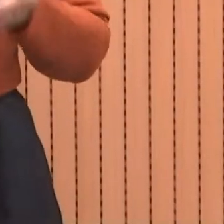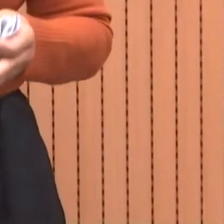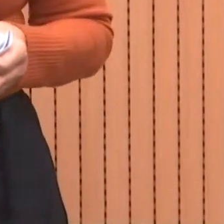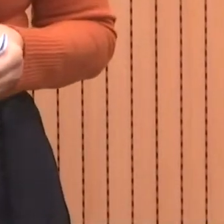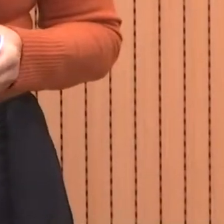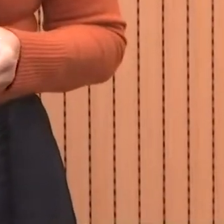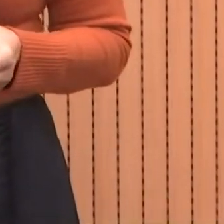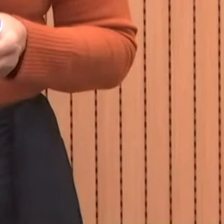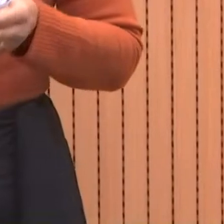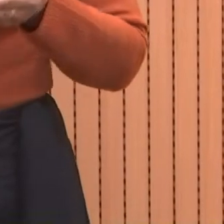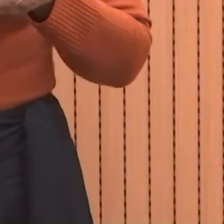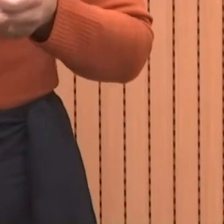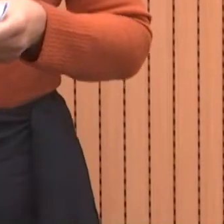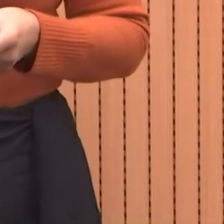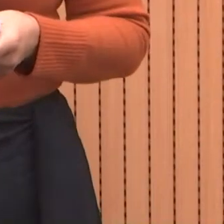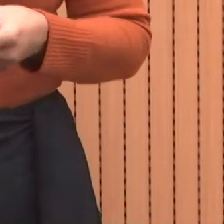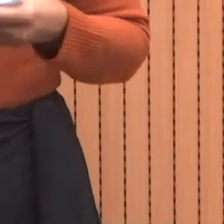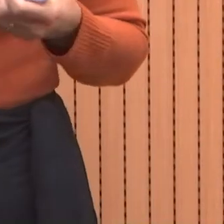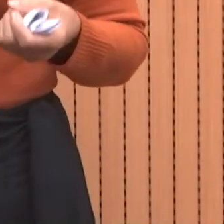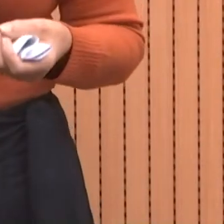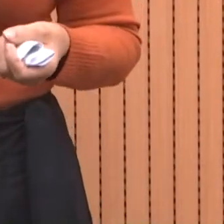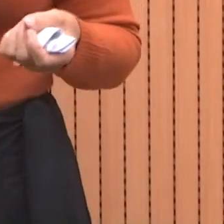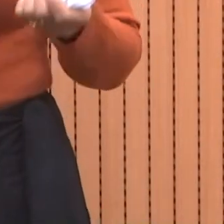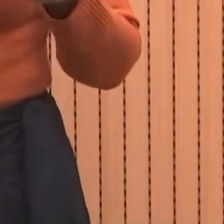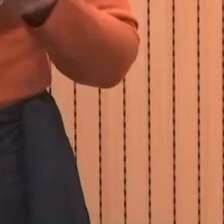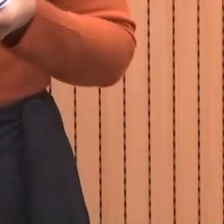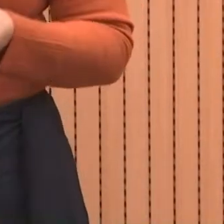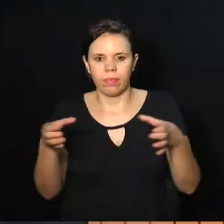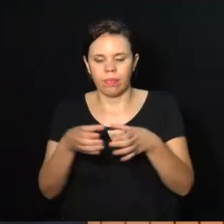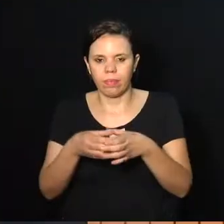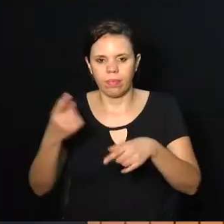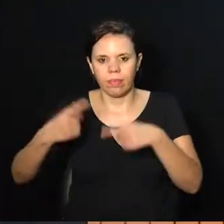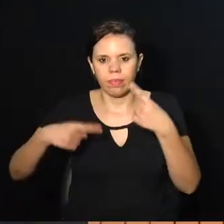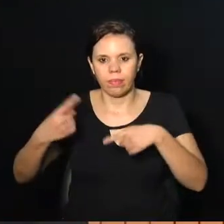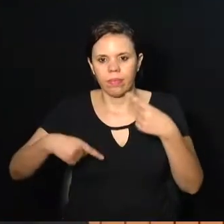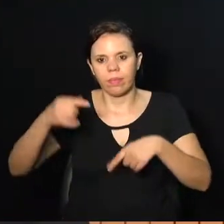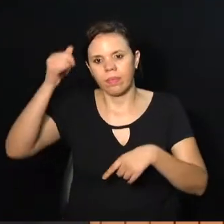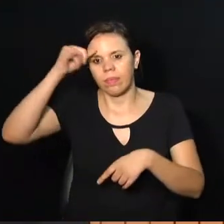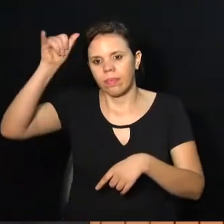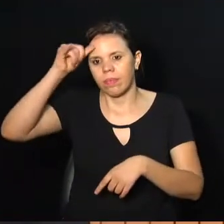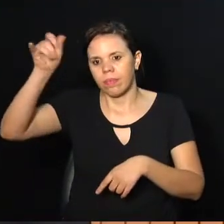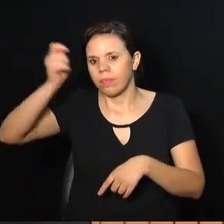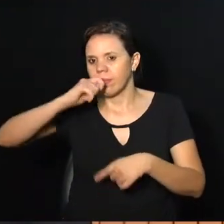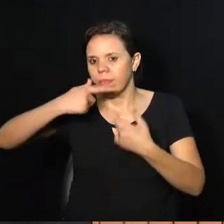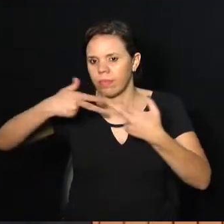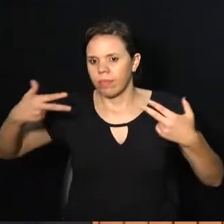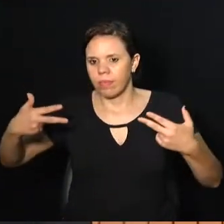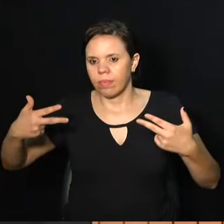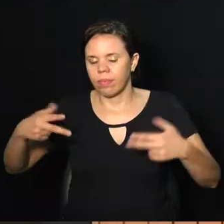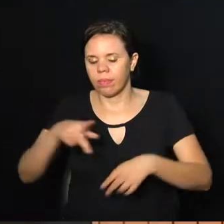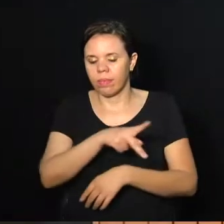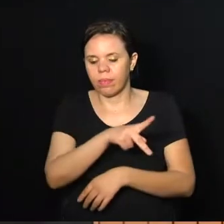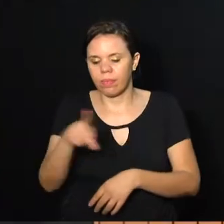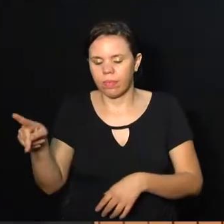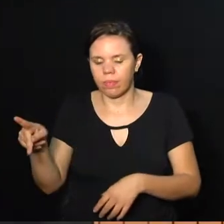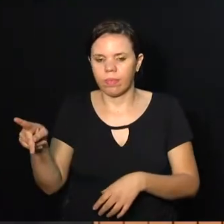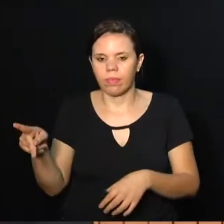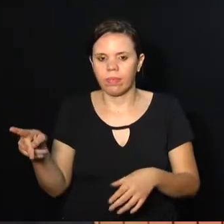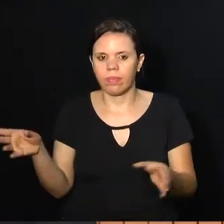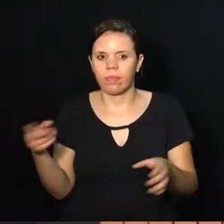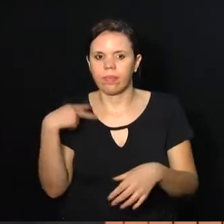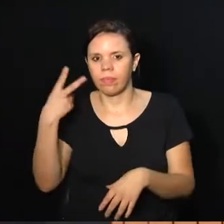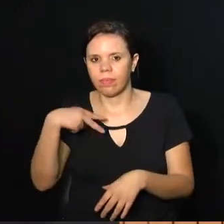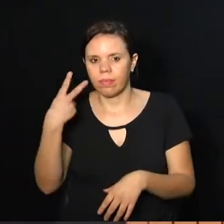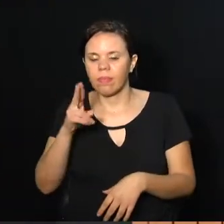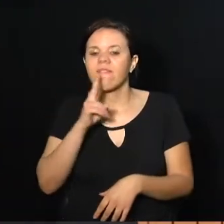Encerrou-se nesse momento a reunião da Comissão de Políticas de Prevenção às Drogas, presidida pelo vereador Nelson Osseri,